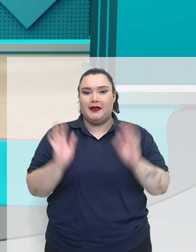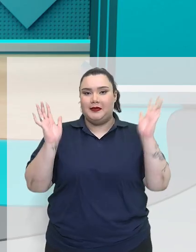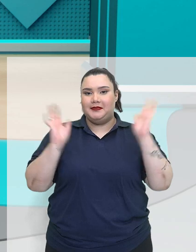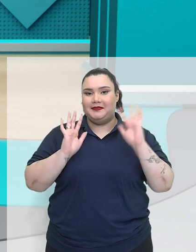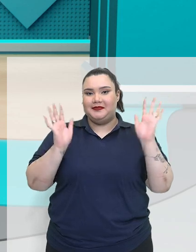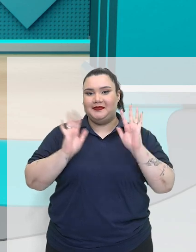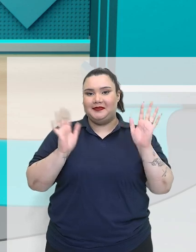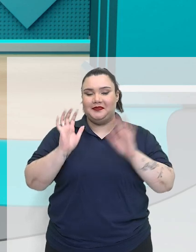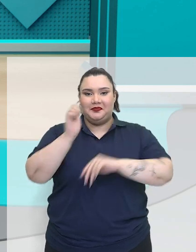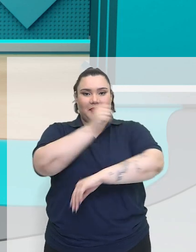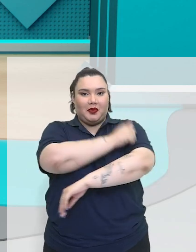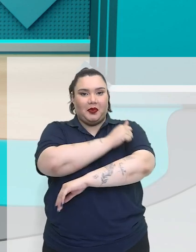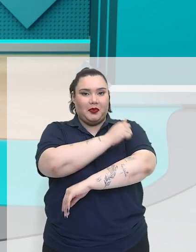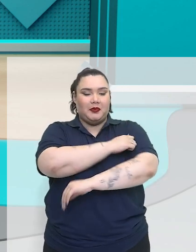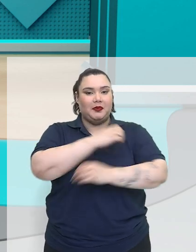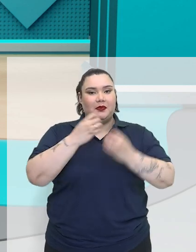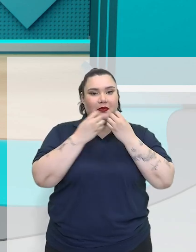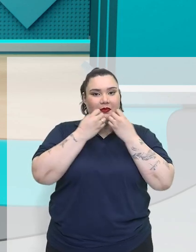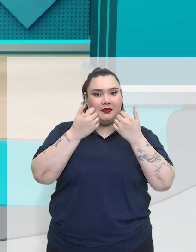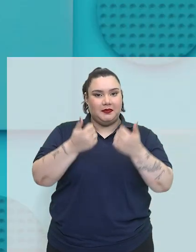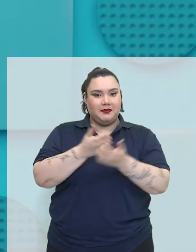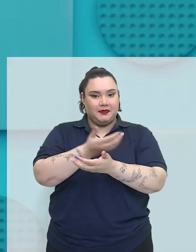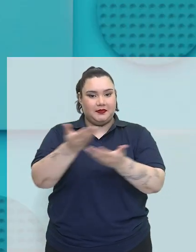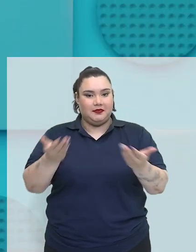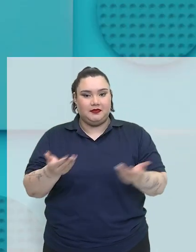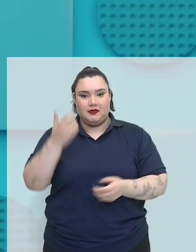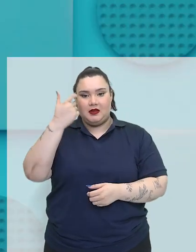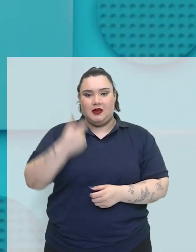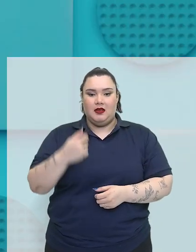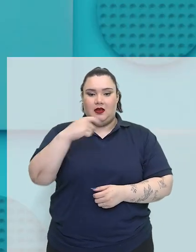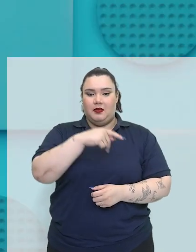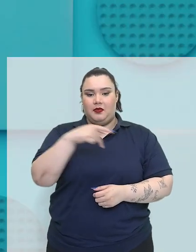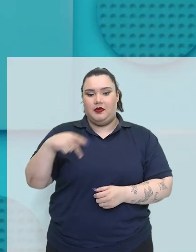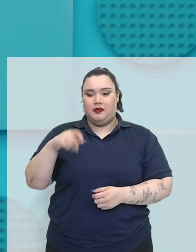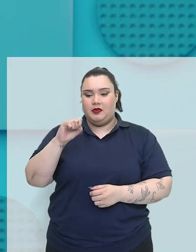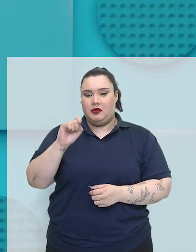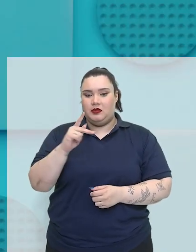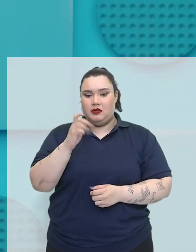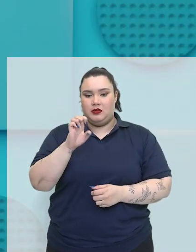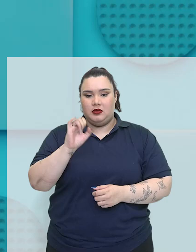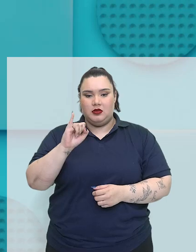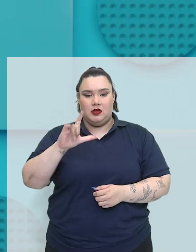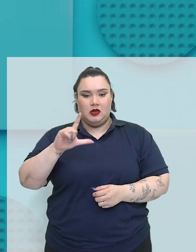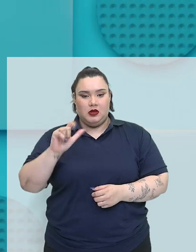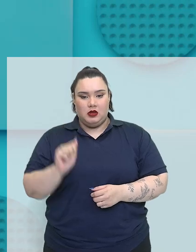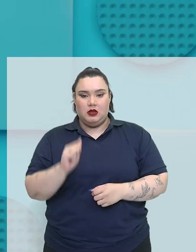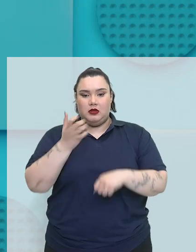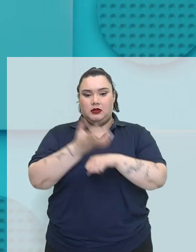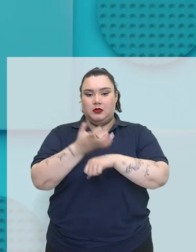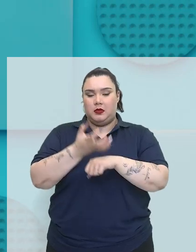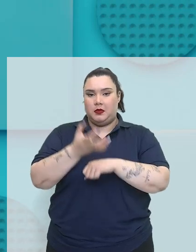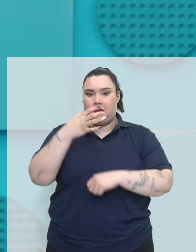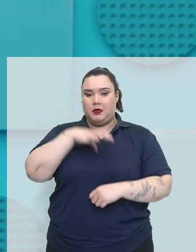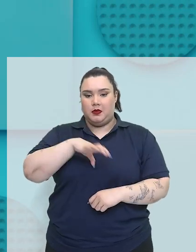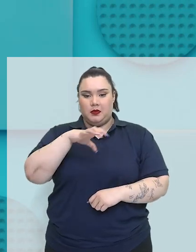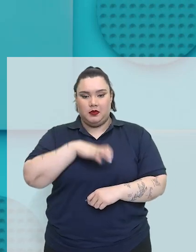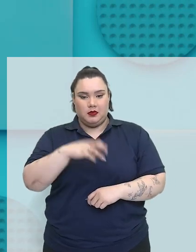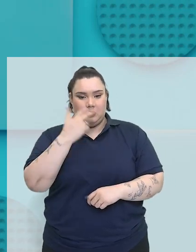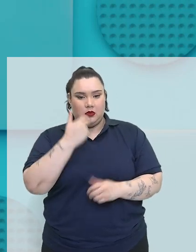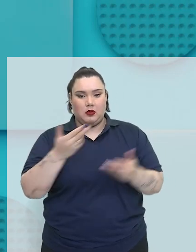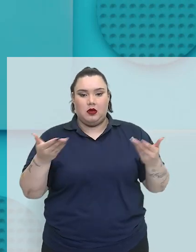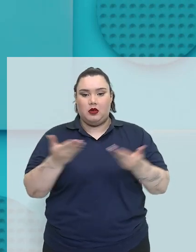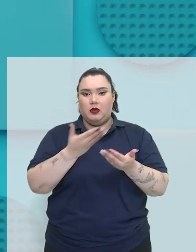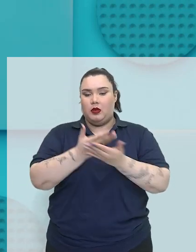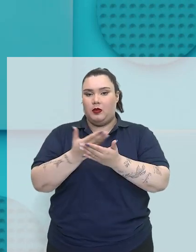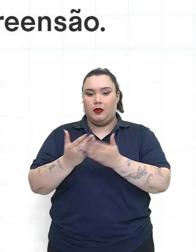Olá, alunos, tudo bem com vocês? Sou a professora Sheila Rodrigues, do componente de Língua Portuguesa. Vamos conhecer o que nós temos